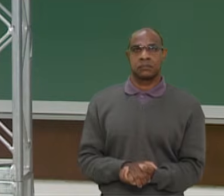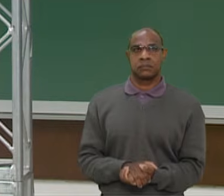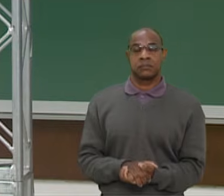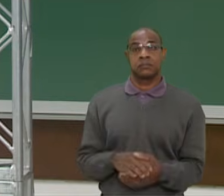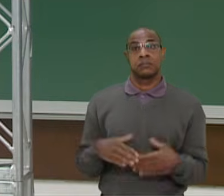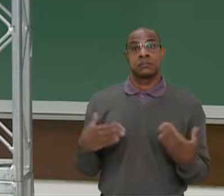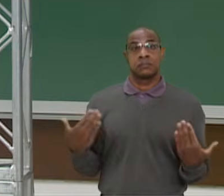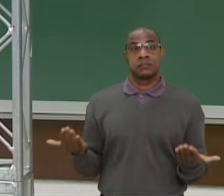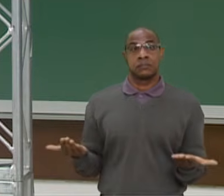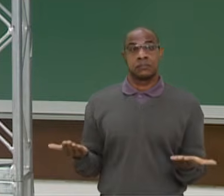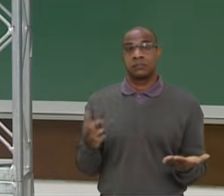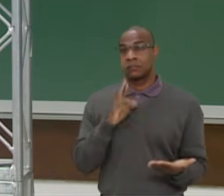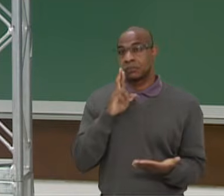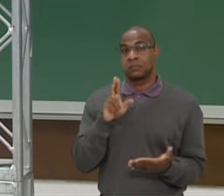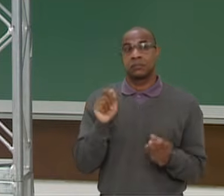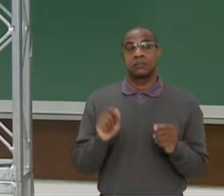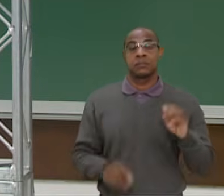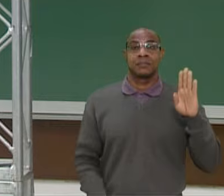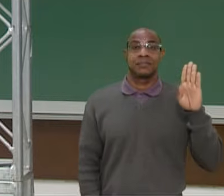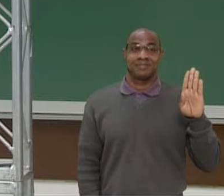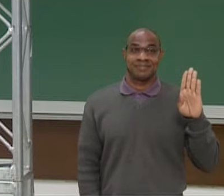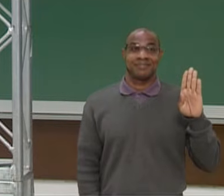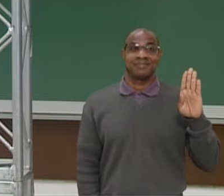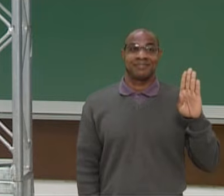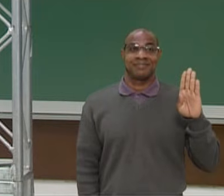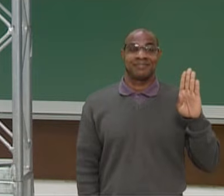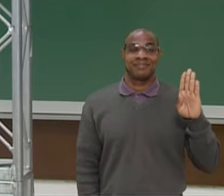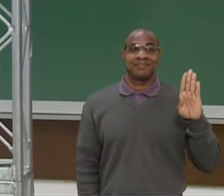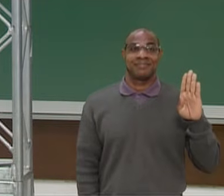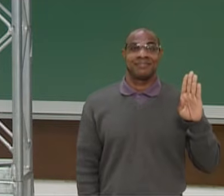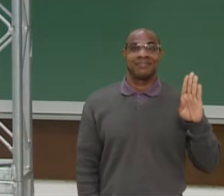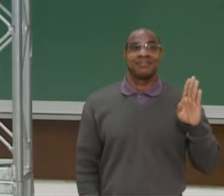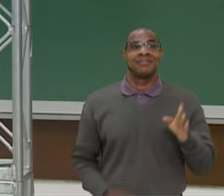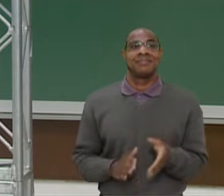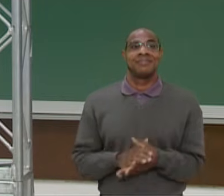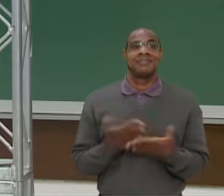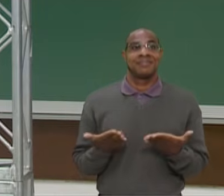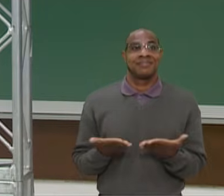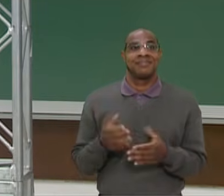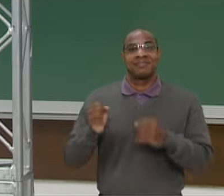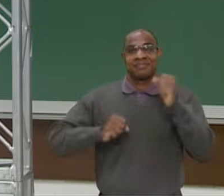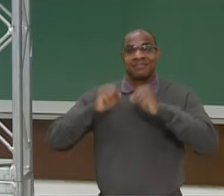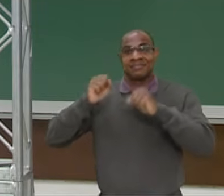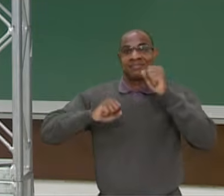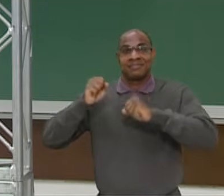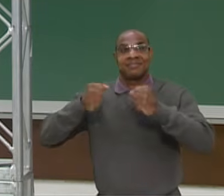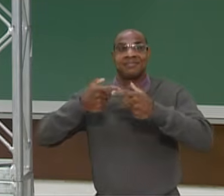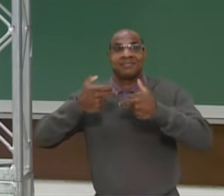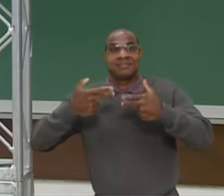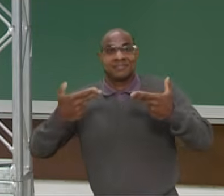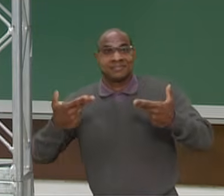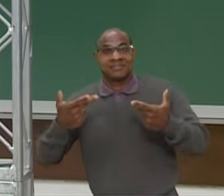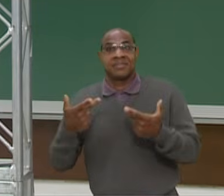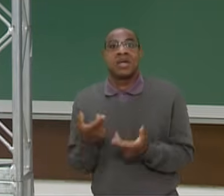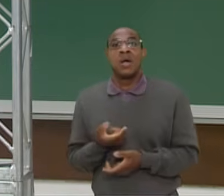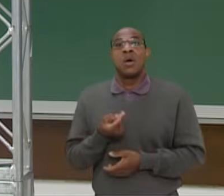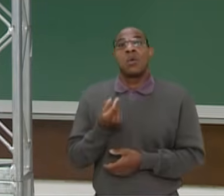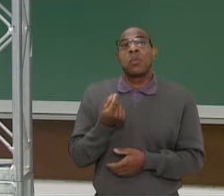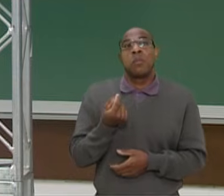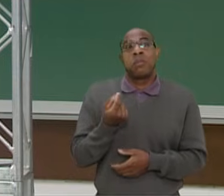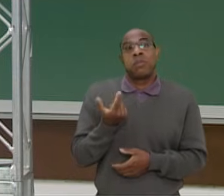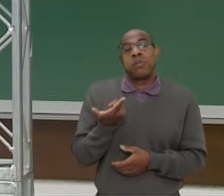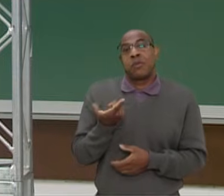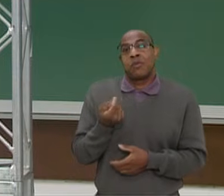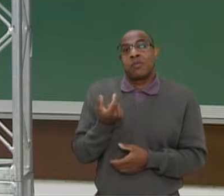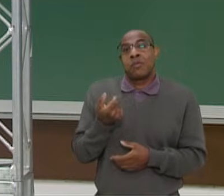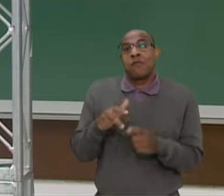E aí, resposta B. Então, obsolescência programada tem a ver com a fabricação de bens com curto prazo de validade